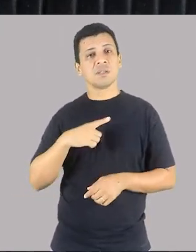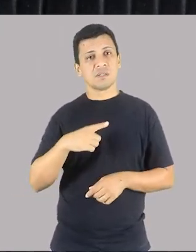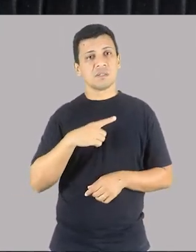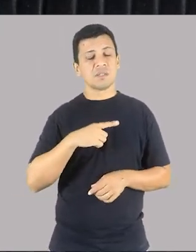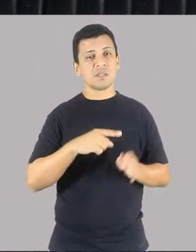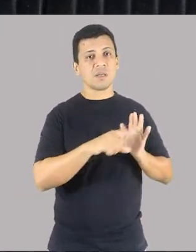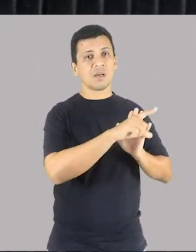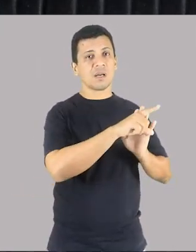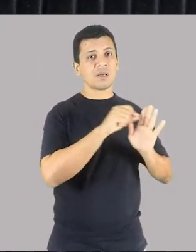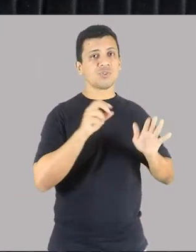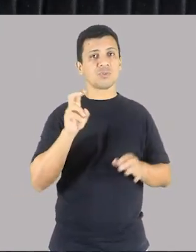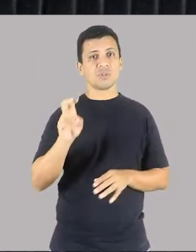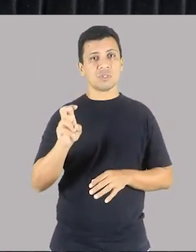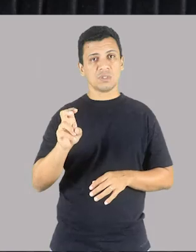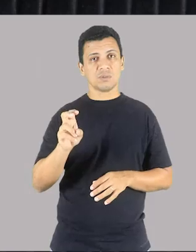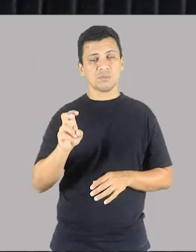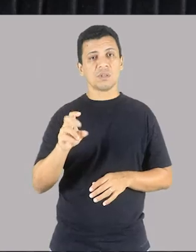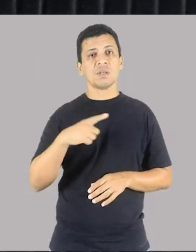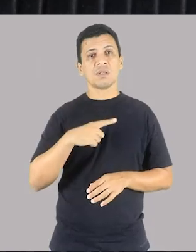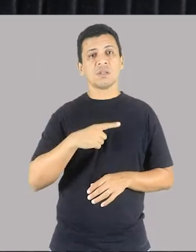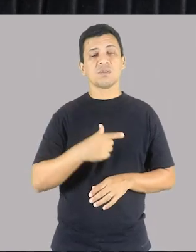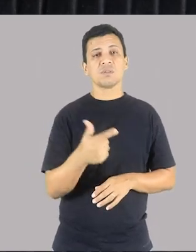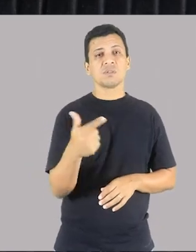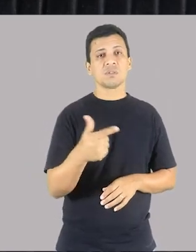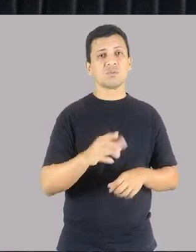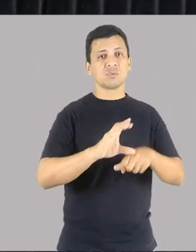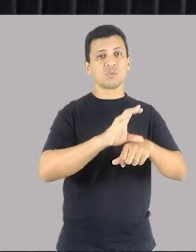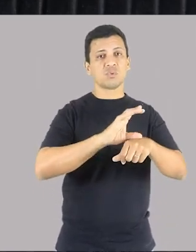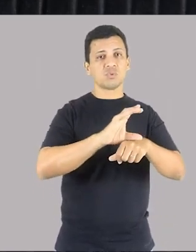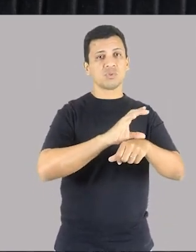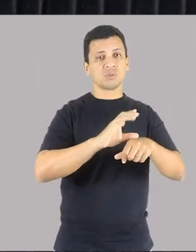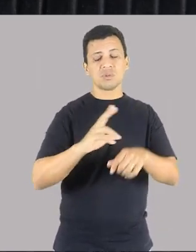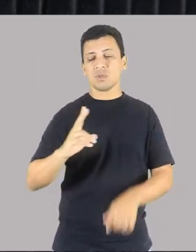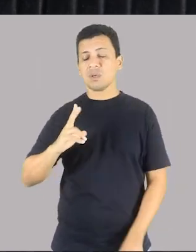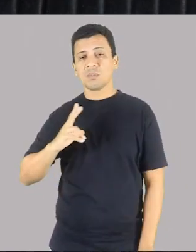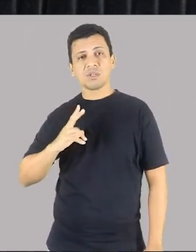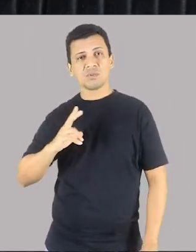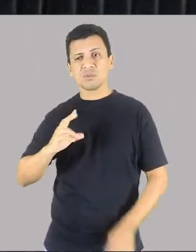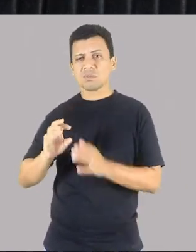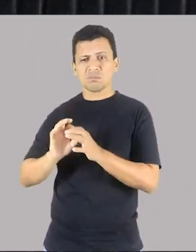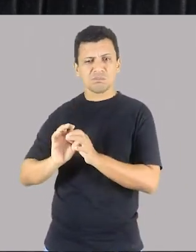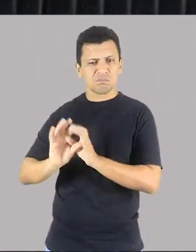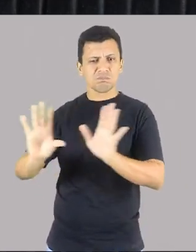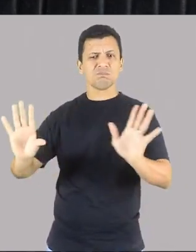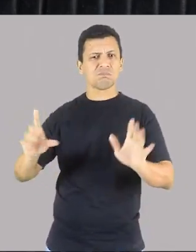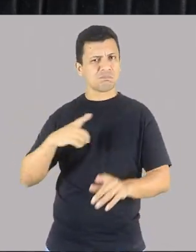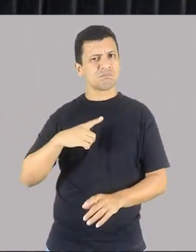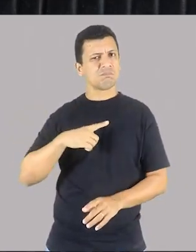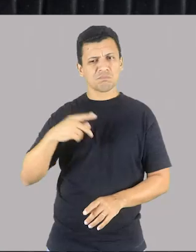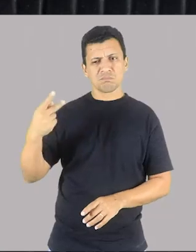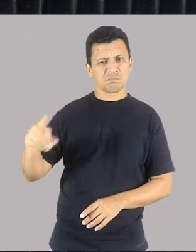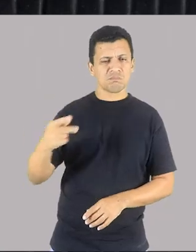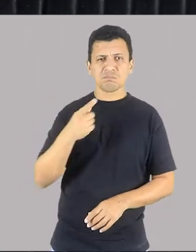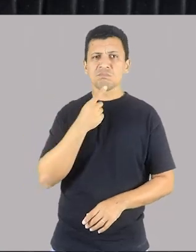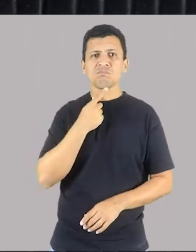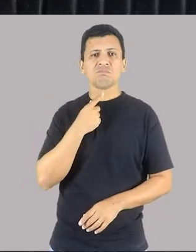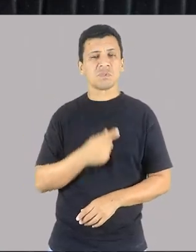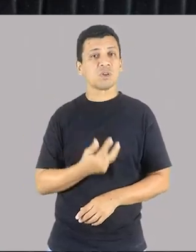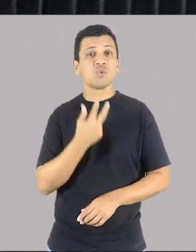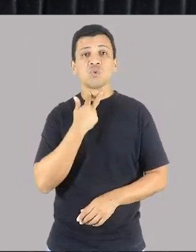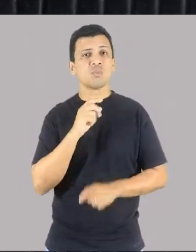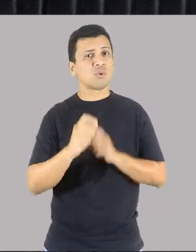no artigo 5º, inciso 2º da nossa Constituição. O particular tem uma liberdade vasta, pode agir de acordo com a sua vontade, só não